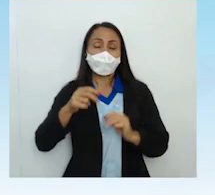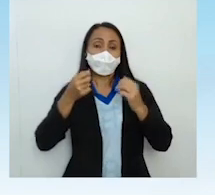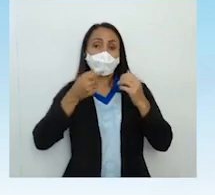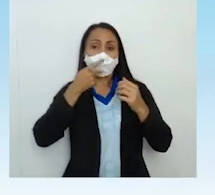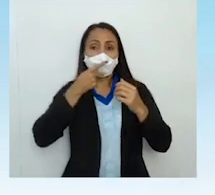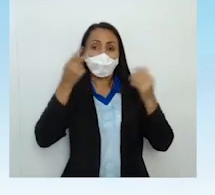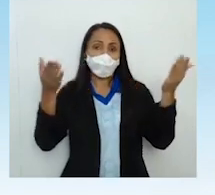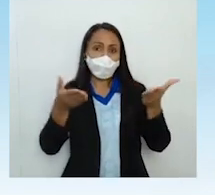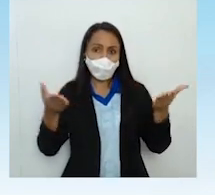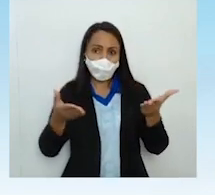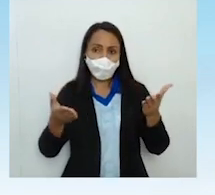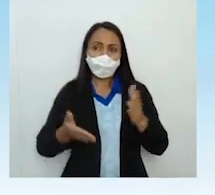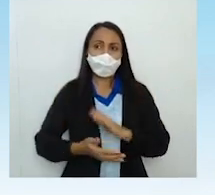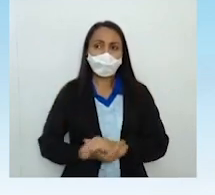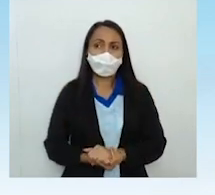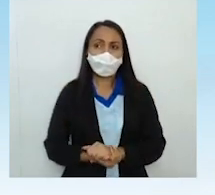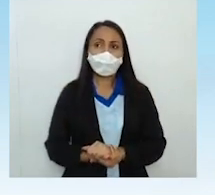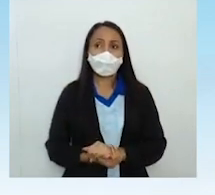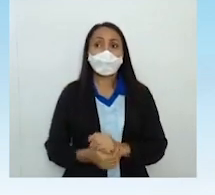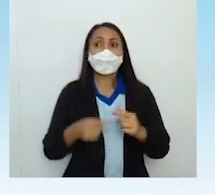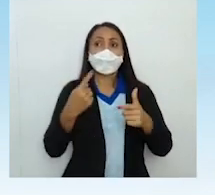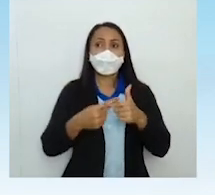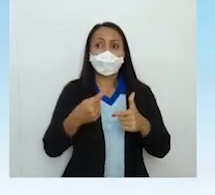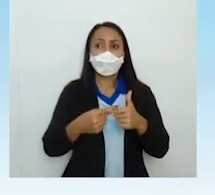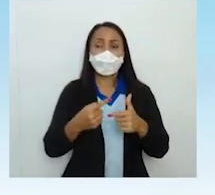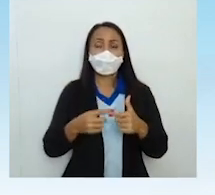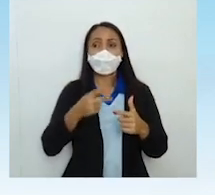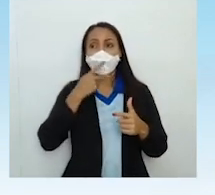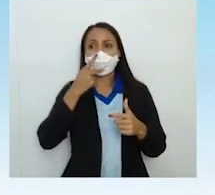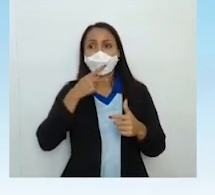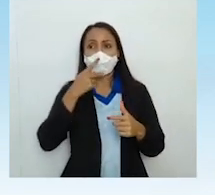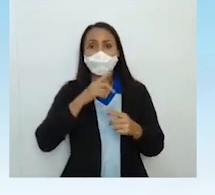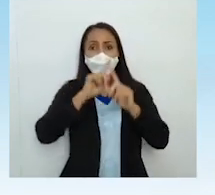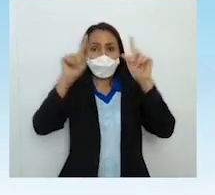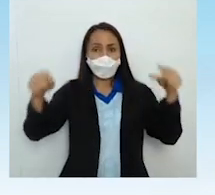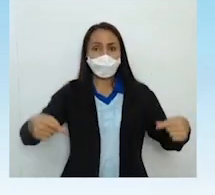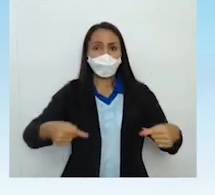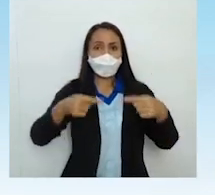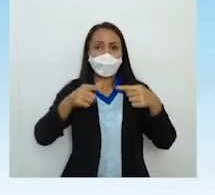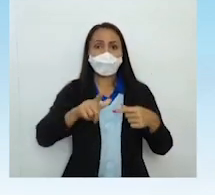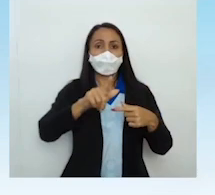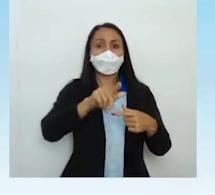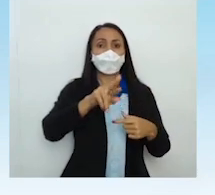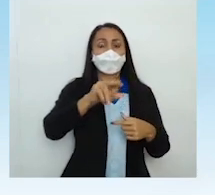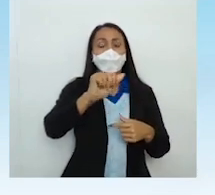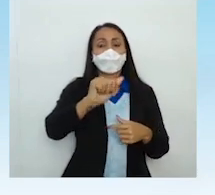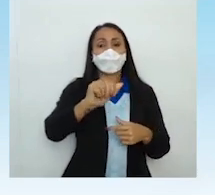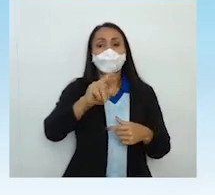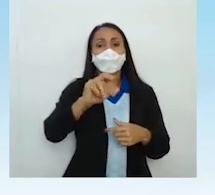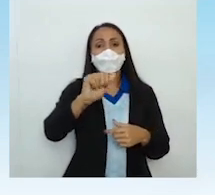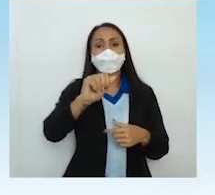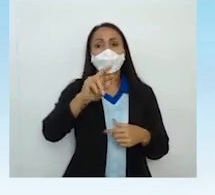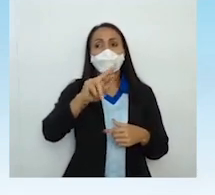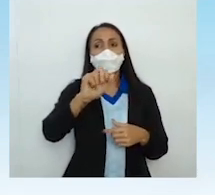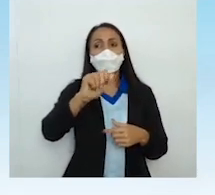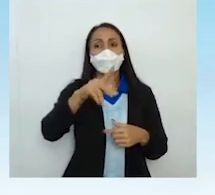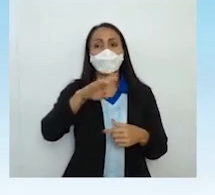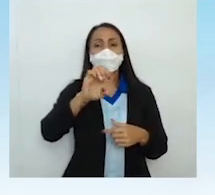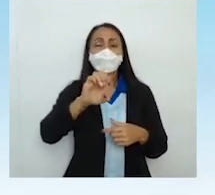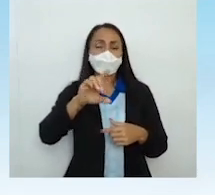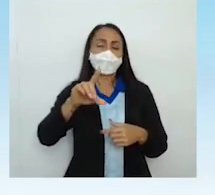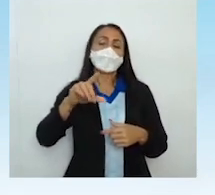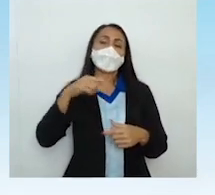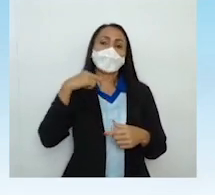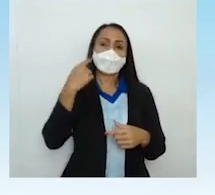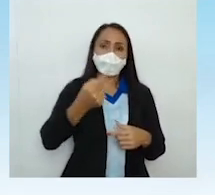plano debater sobre isso. Porque essa questão, como ele falou, da Batalha dos Guararapes, um branco, um negro e um índio, claro que outros estiveram